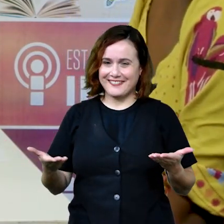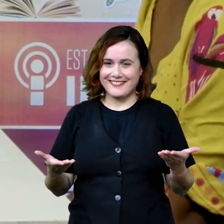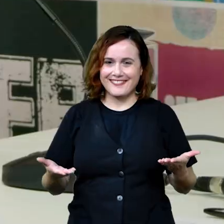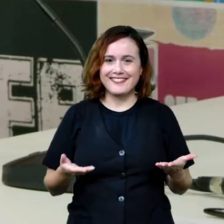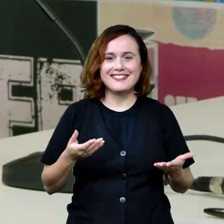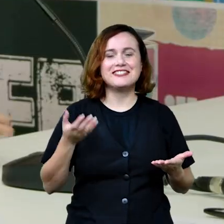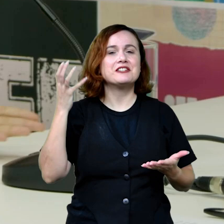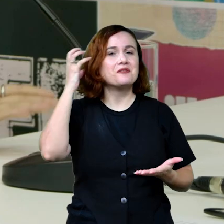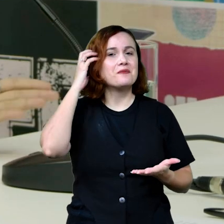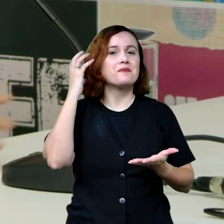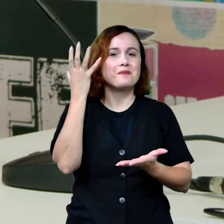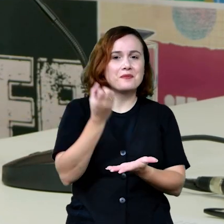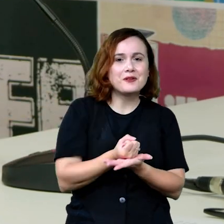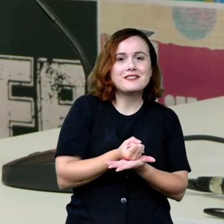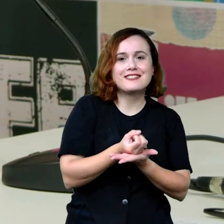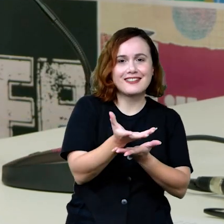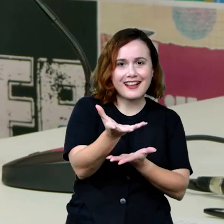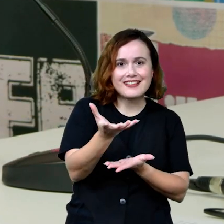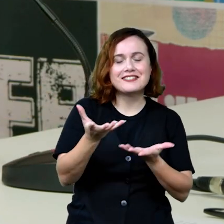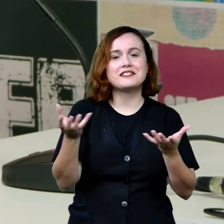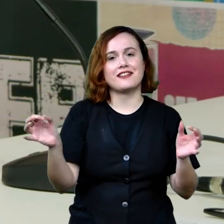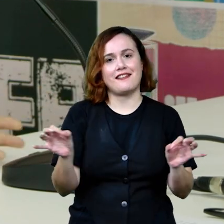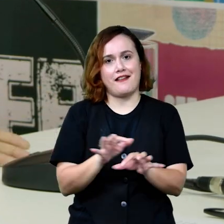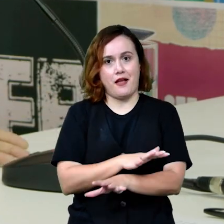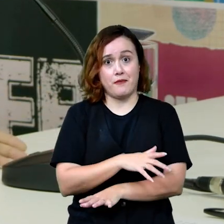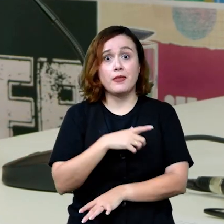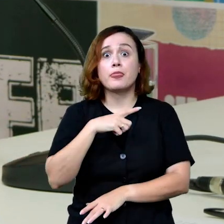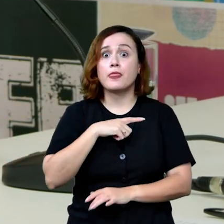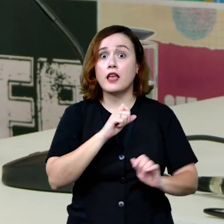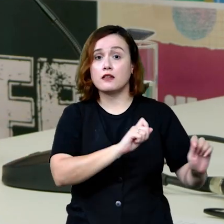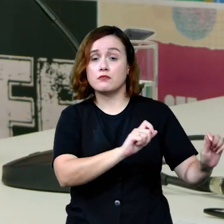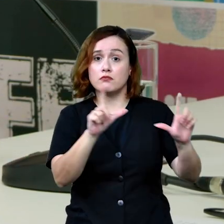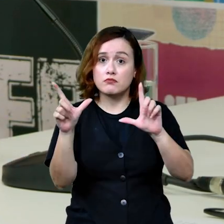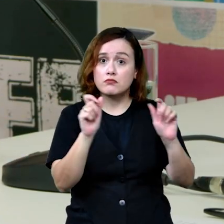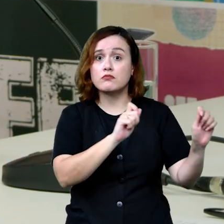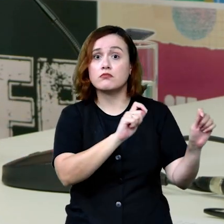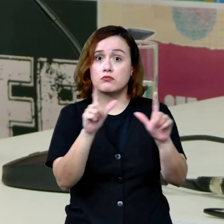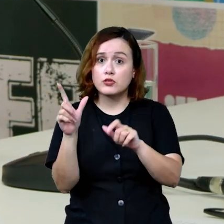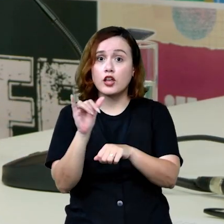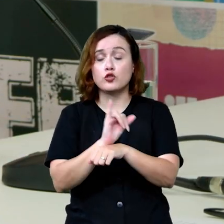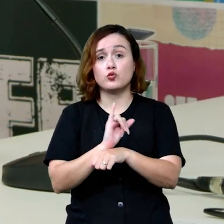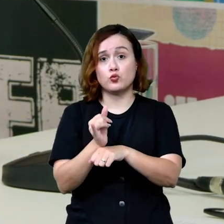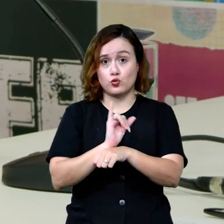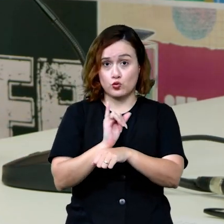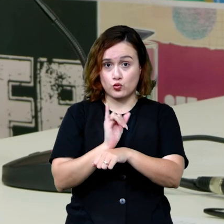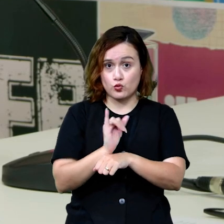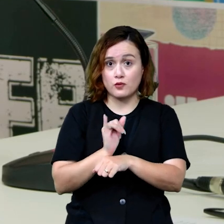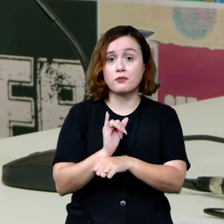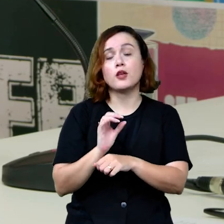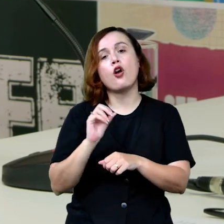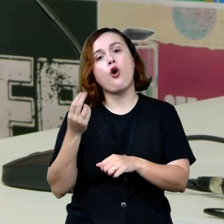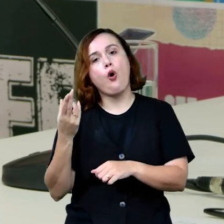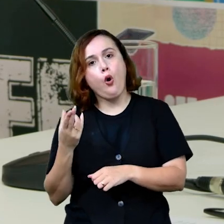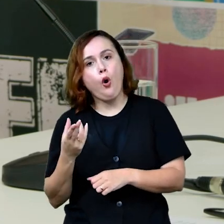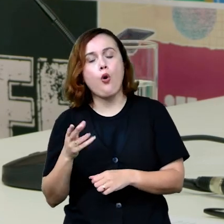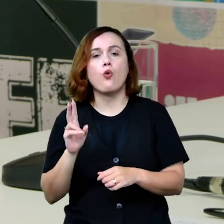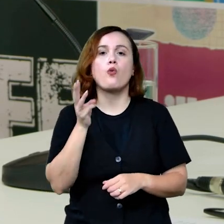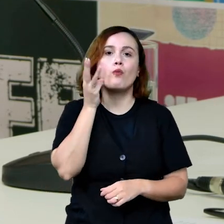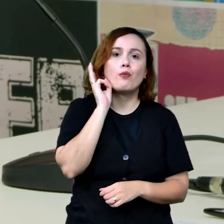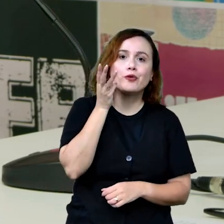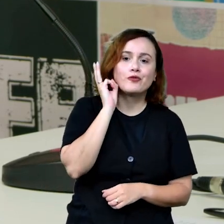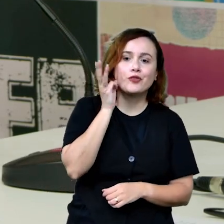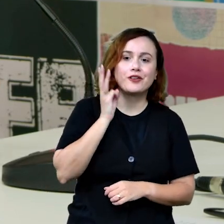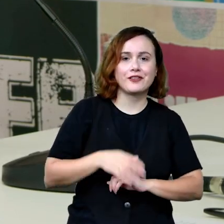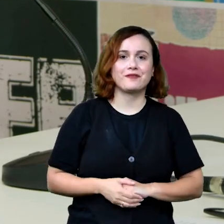Bom, encerramos o nosso podcast por aqui. Para mais episódios, acesse nosso canal no YouTube, TV IFB, ou no